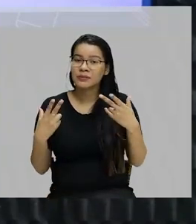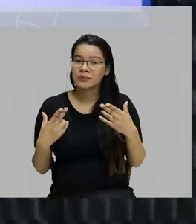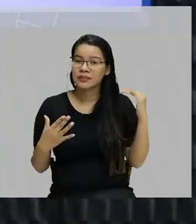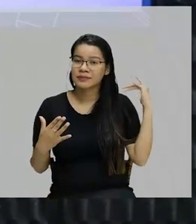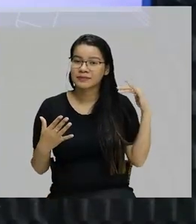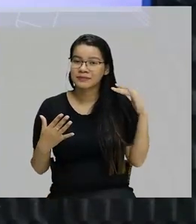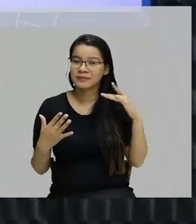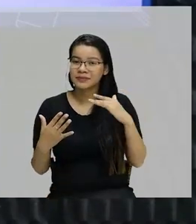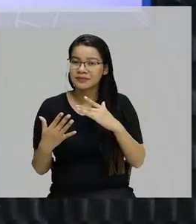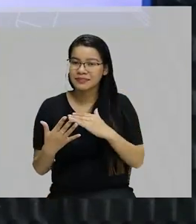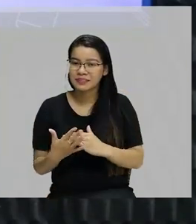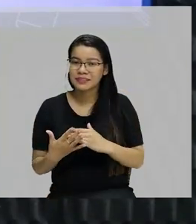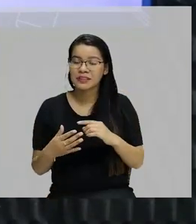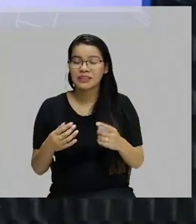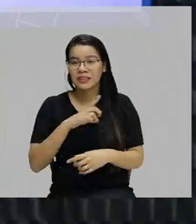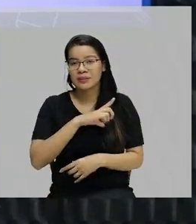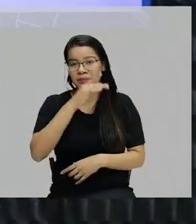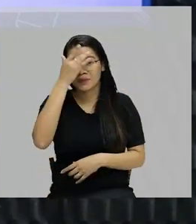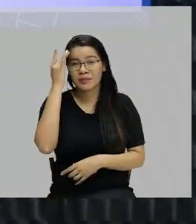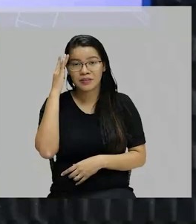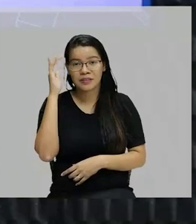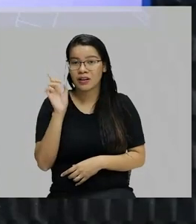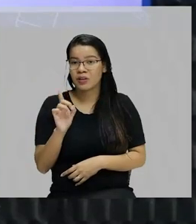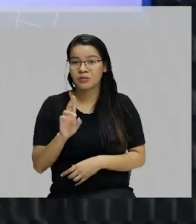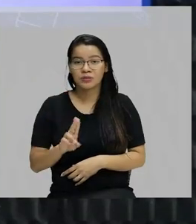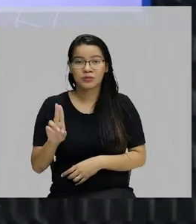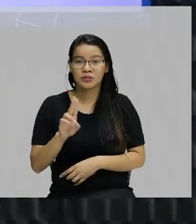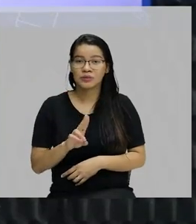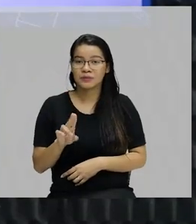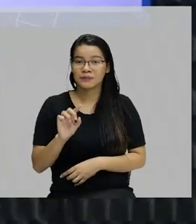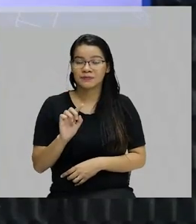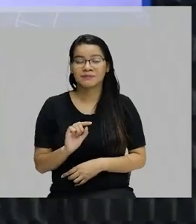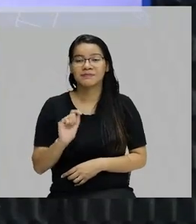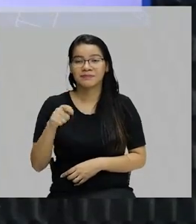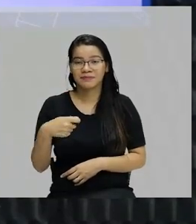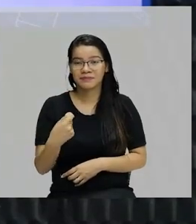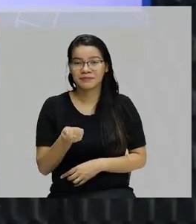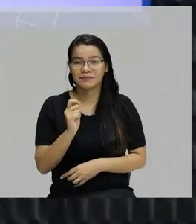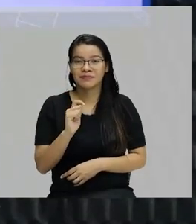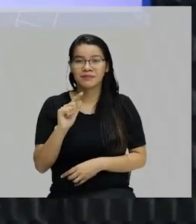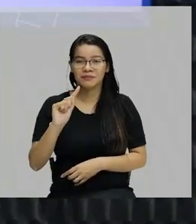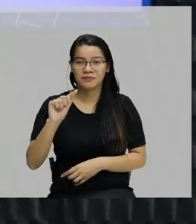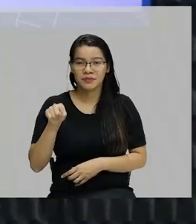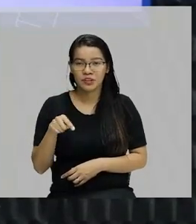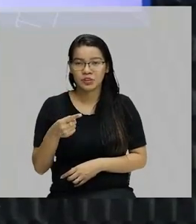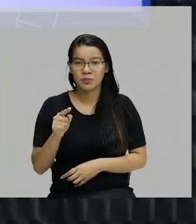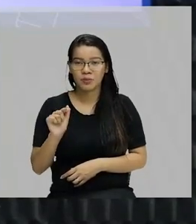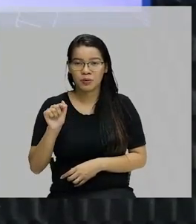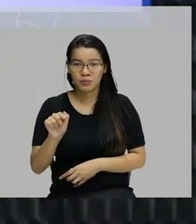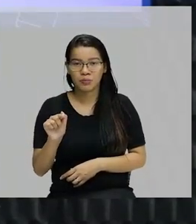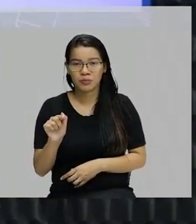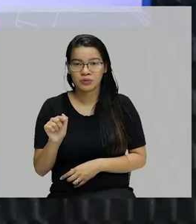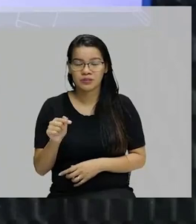o ensino fundamental Muitas pessoas não fazem uso dos sinais de pontuação o que dificulta bastante a compreensão o que dificulta